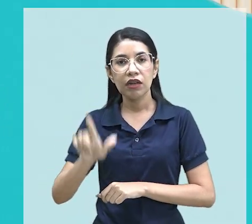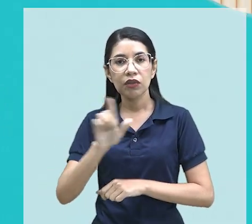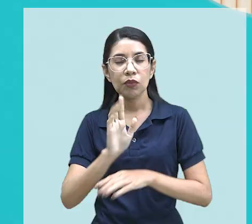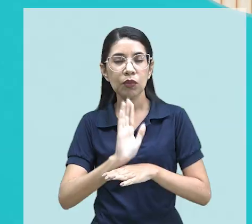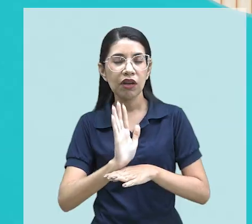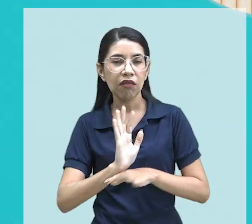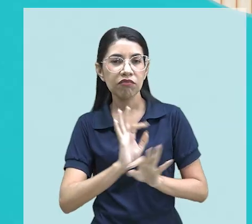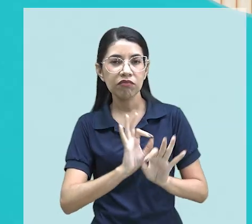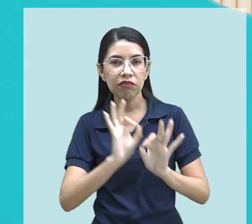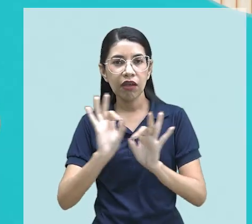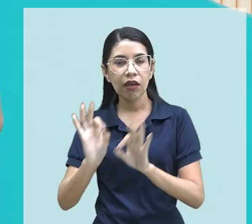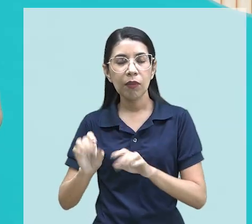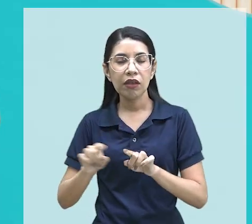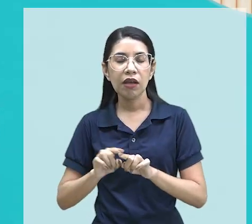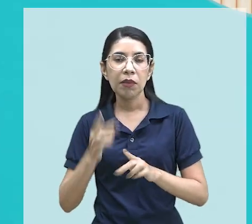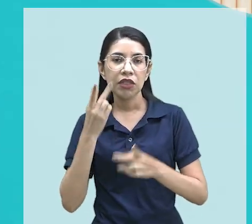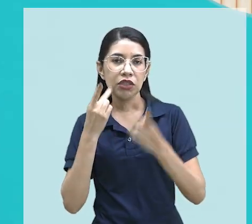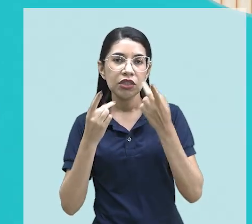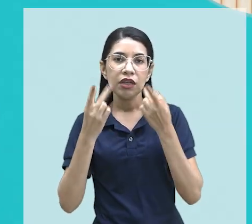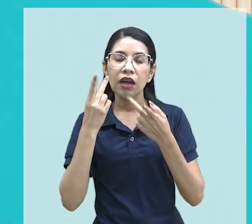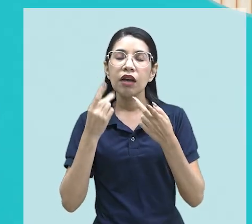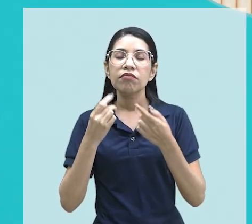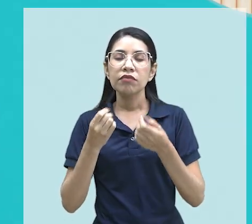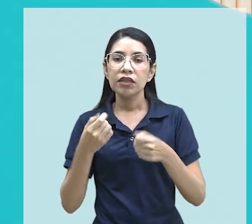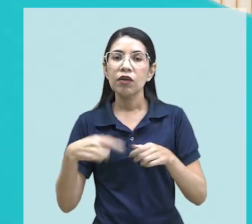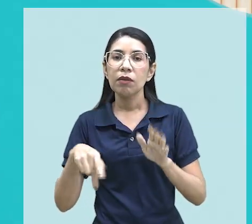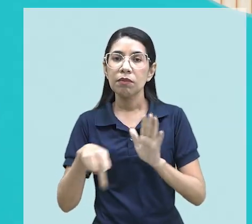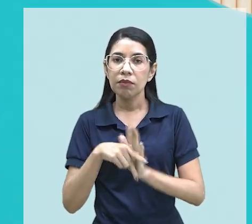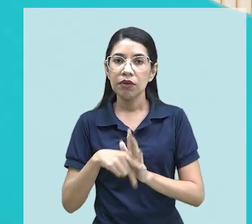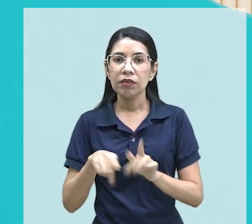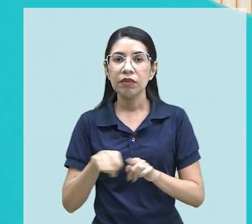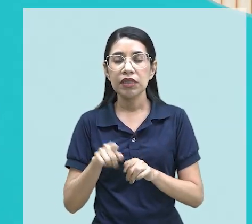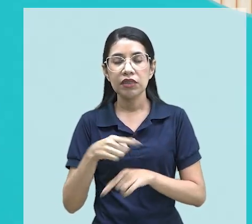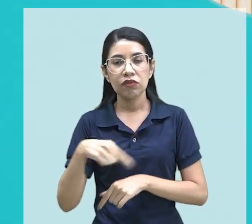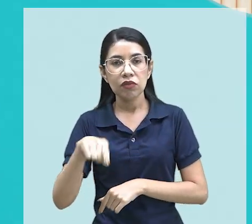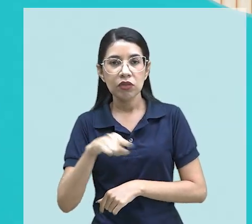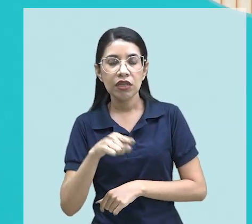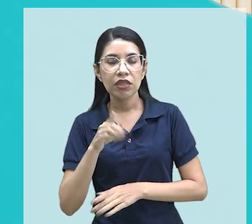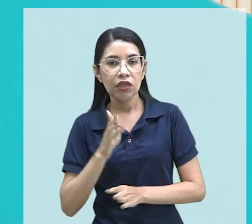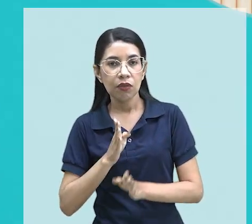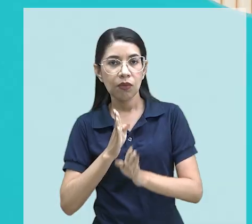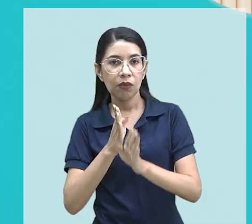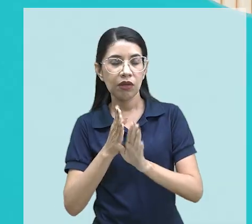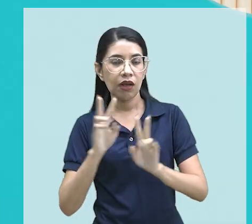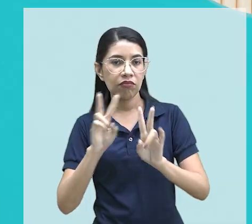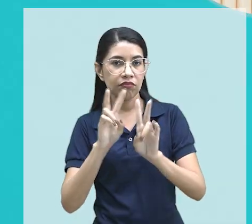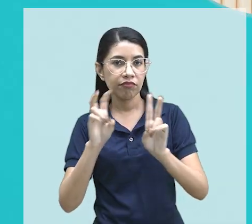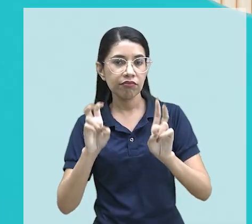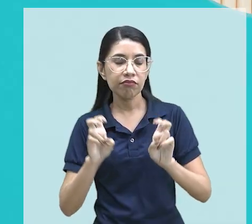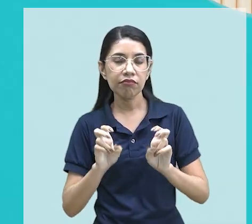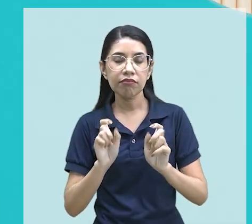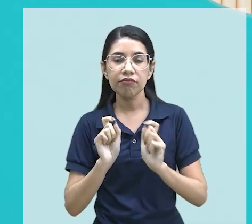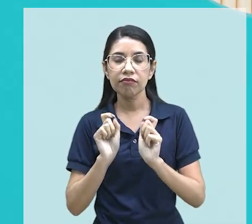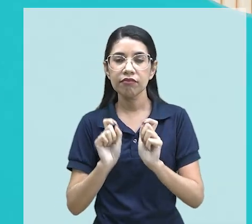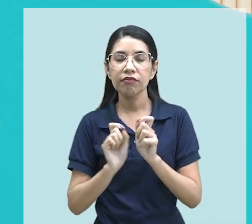filmes, nós trabalhamos peças teatrais. Isso faz parte, se você de repente se deparar com um tema, né,